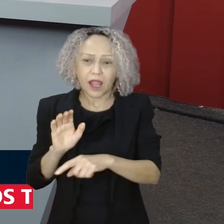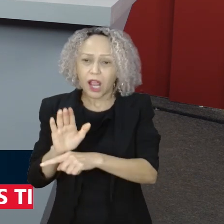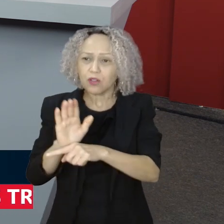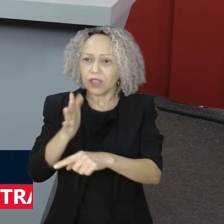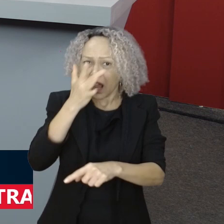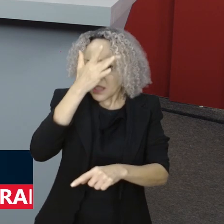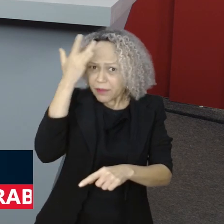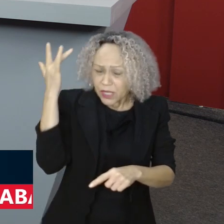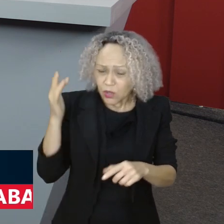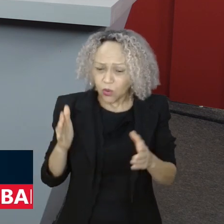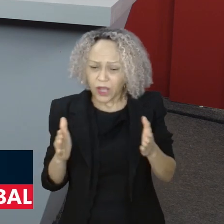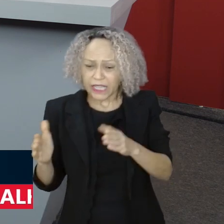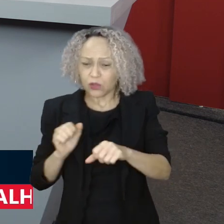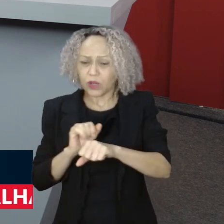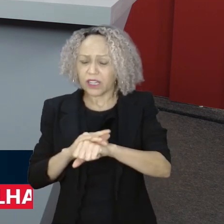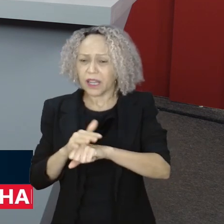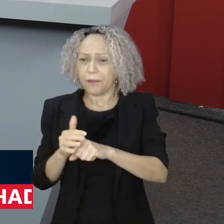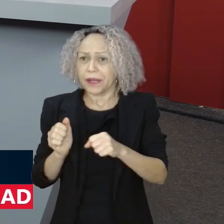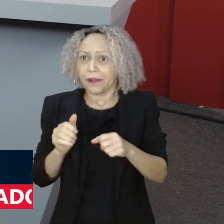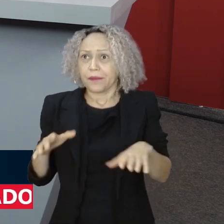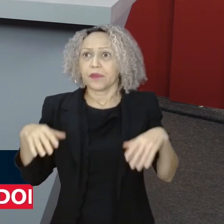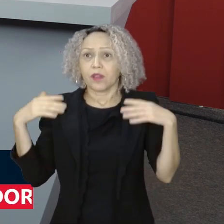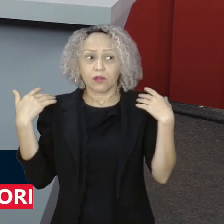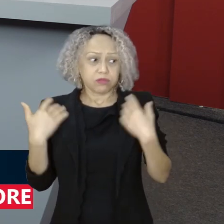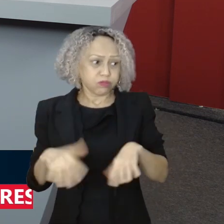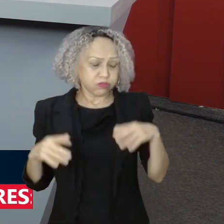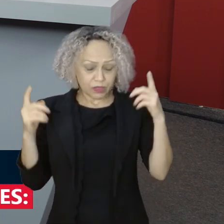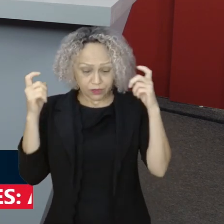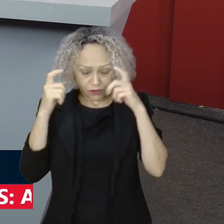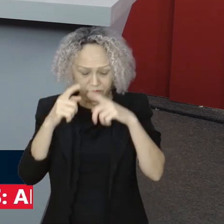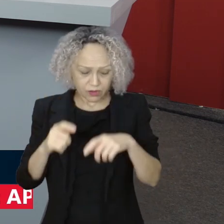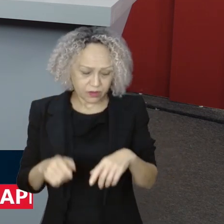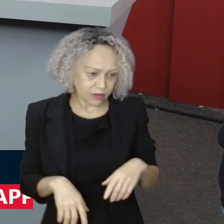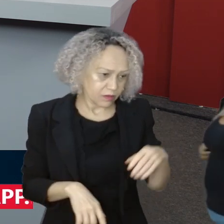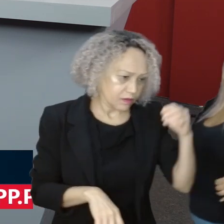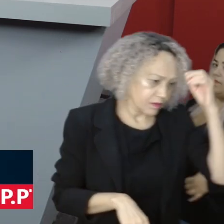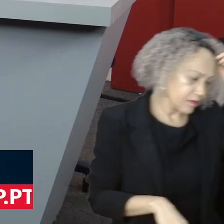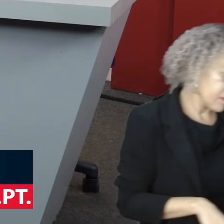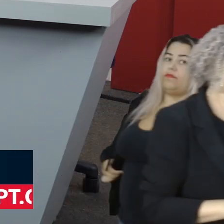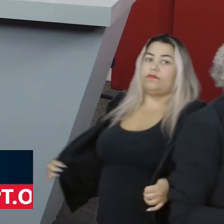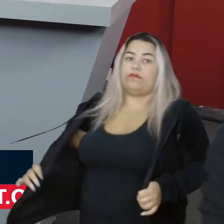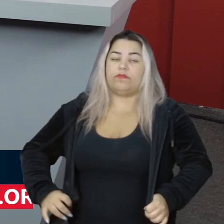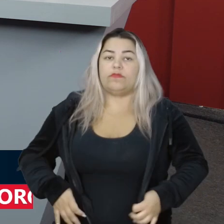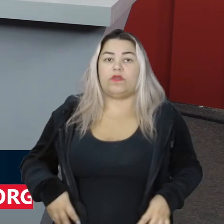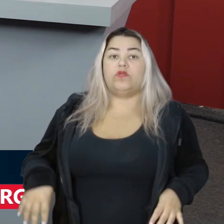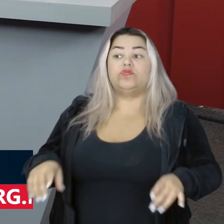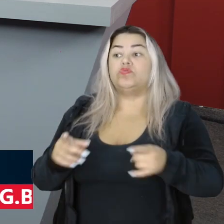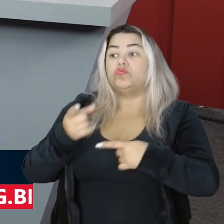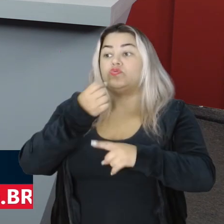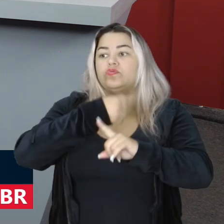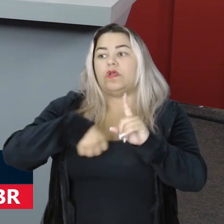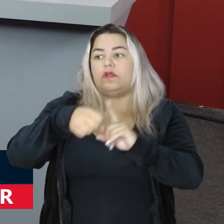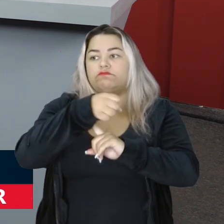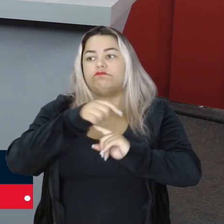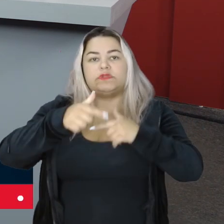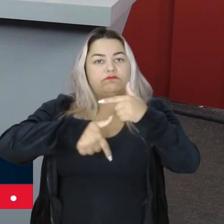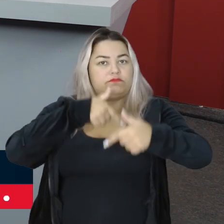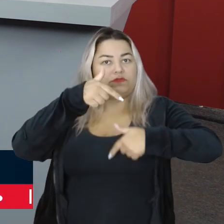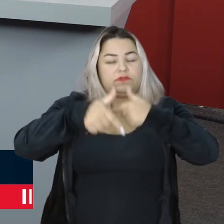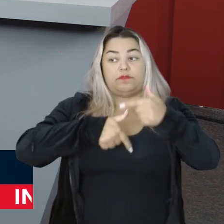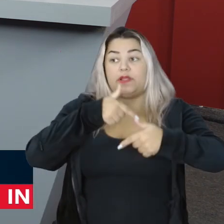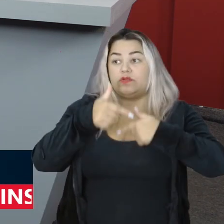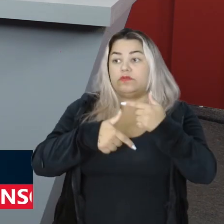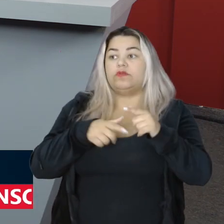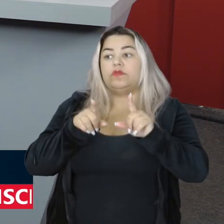É uma preocupação do presidente Lula, do Ministério da Cultura, reconstruir essa proteção social também para esses trabalhadores, né?